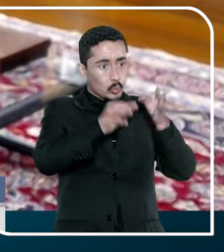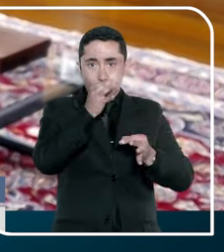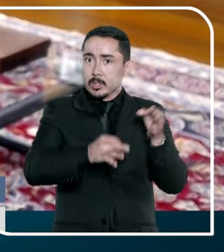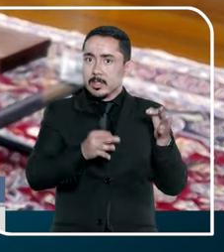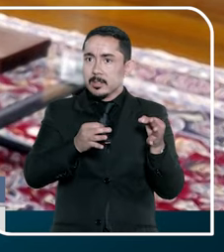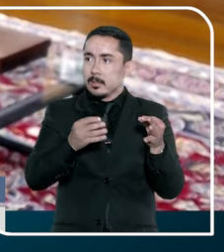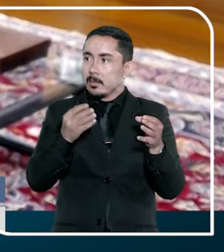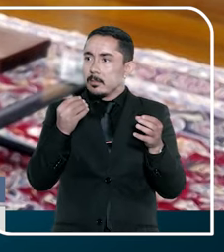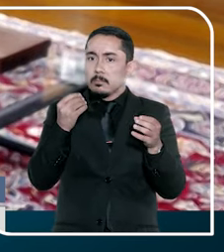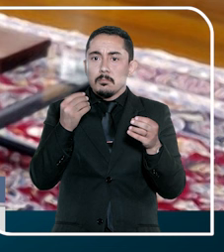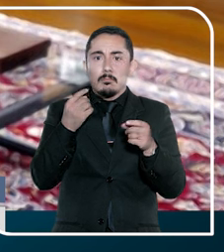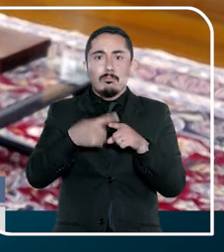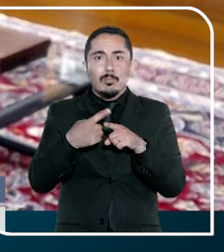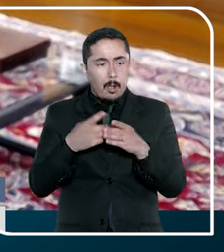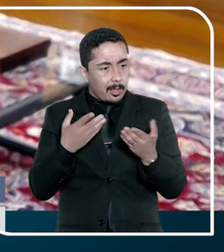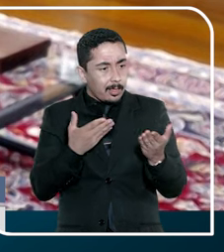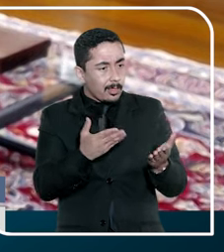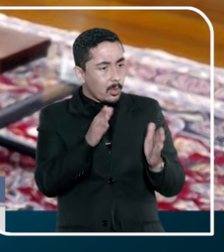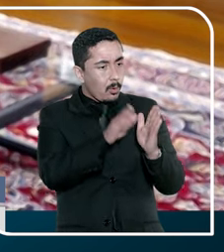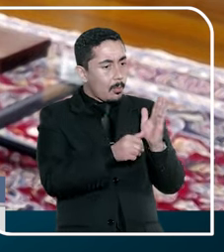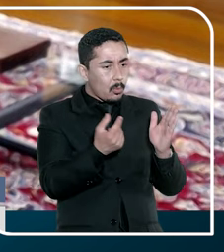lesão patrimonial